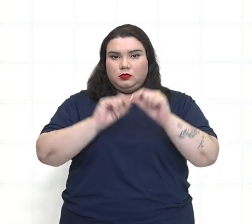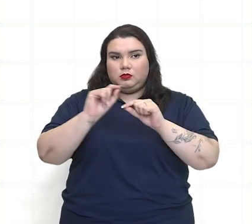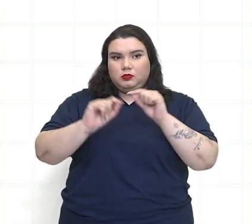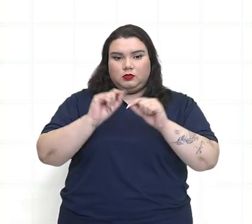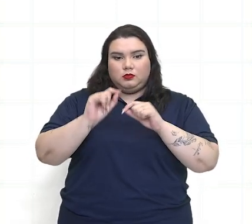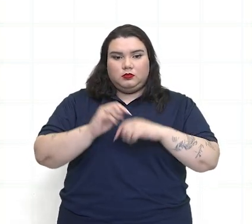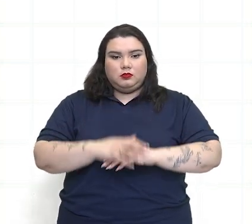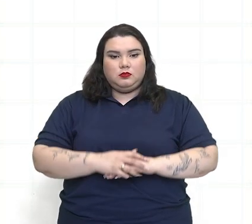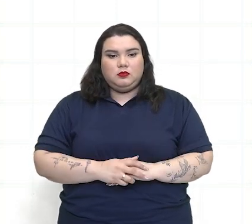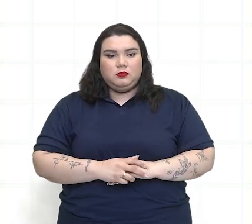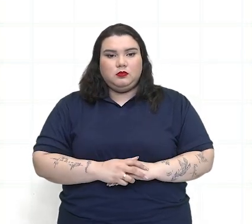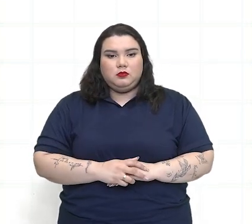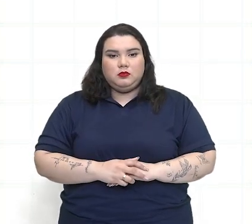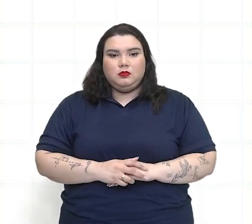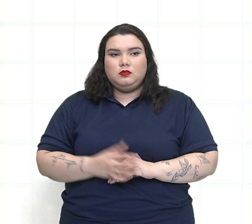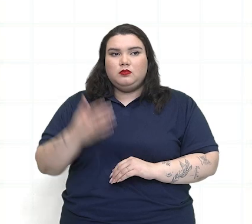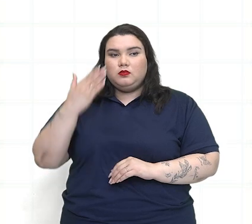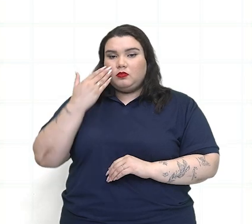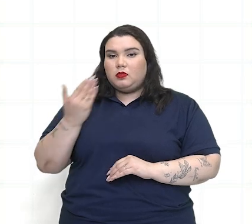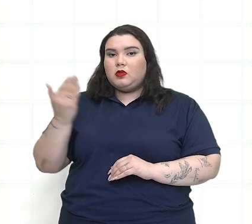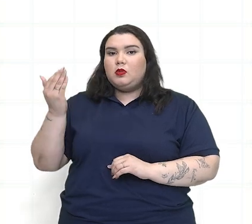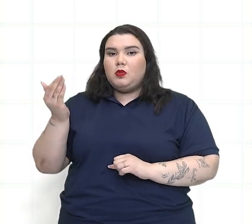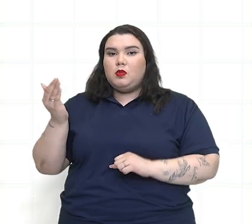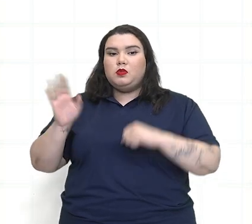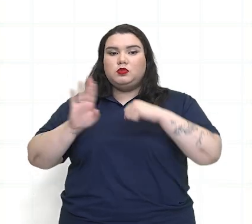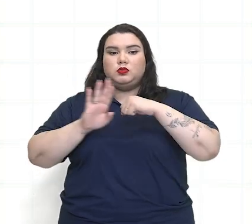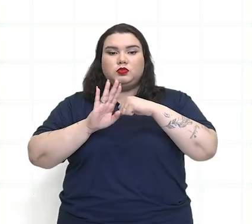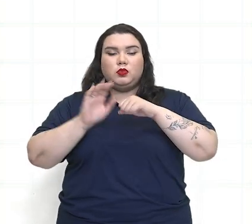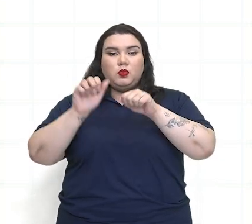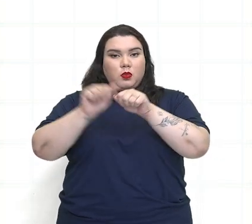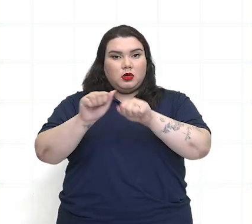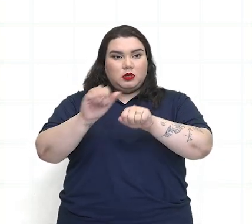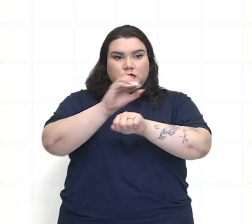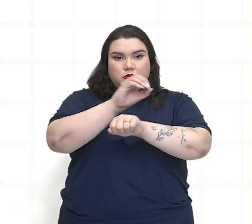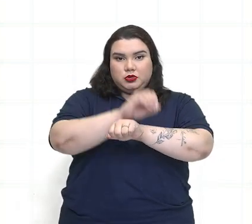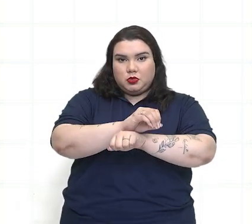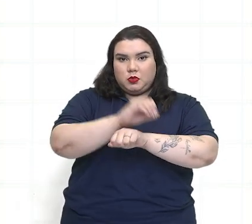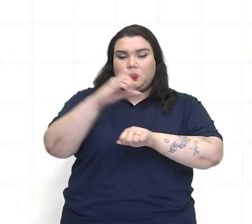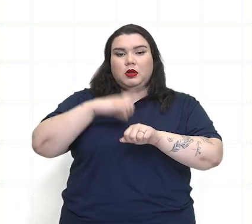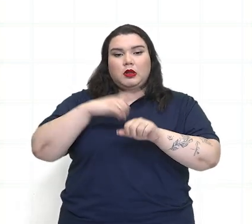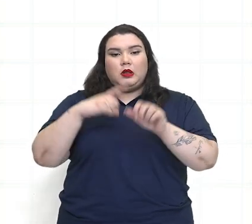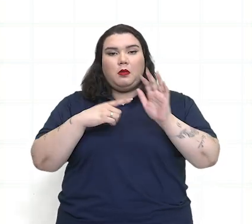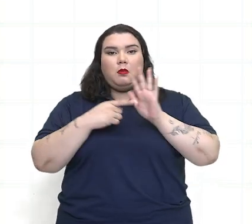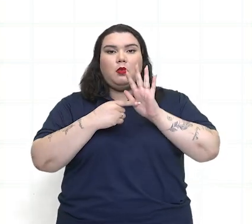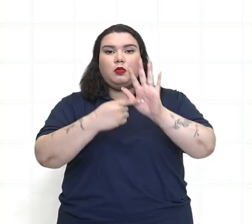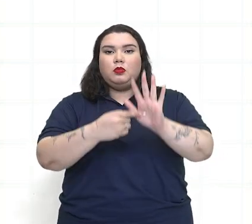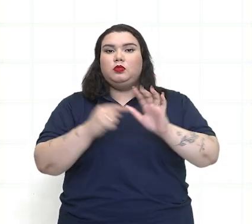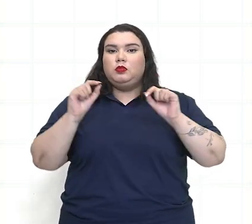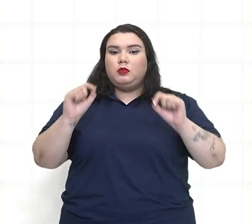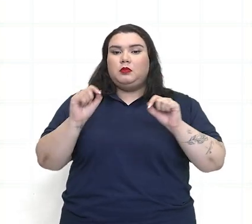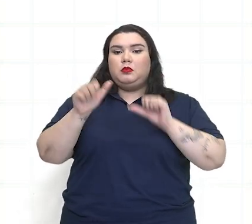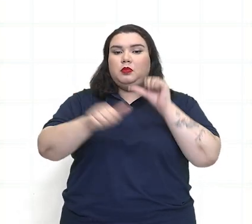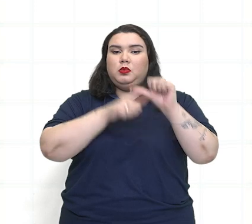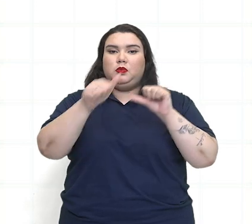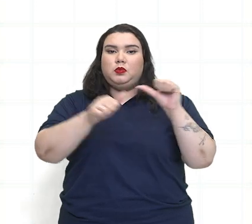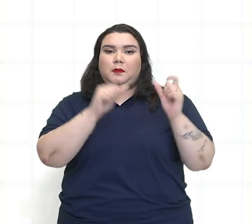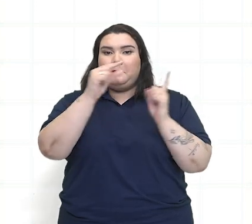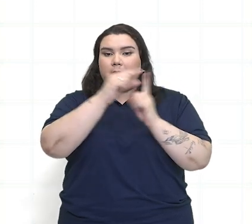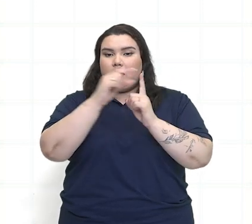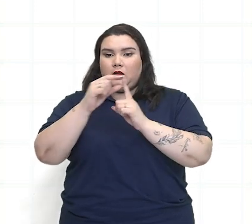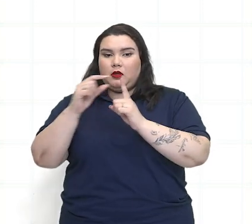seguinte, que o substantivo, o artigo, ele vai